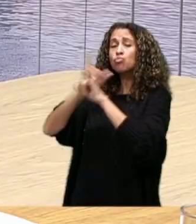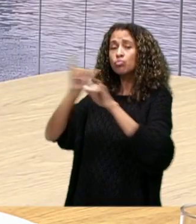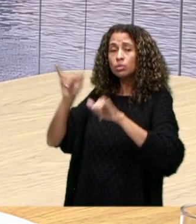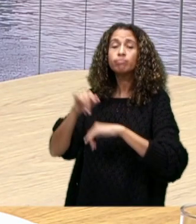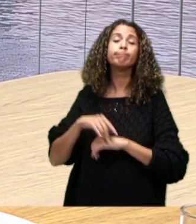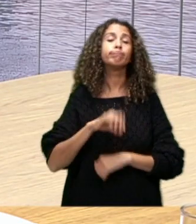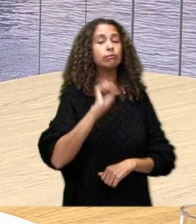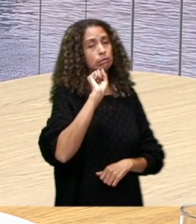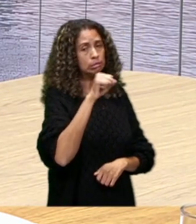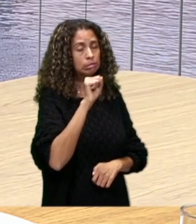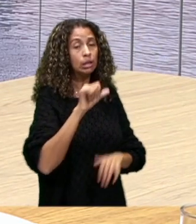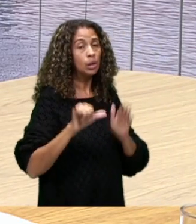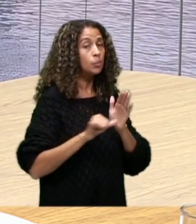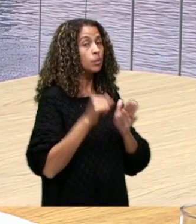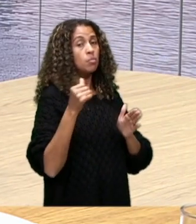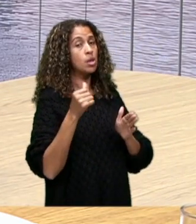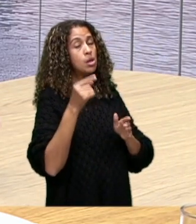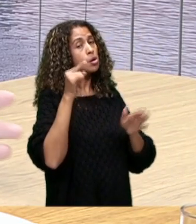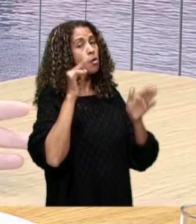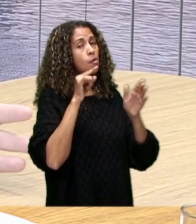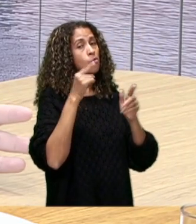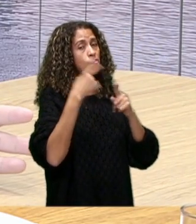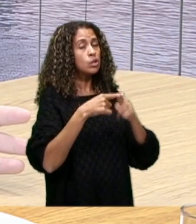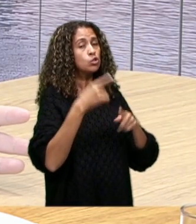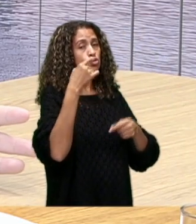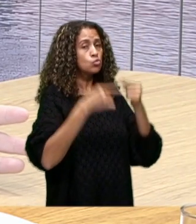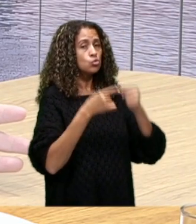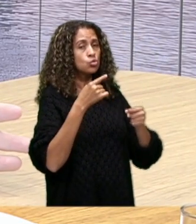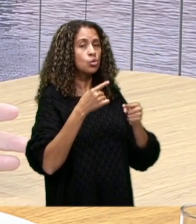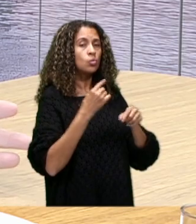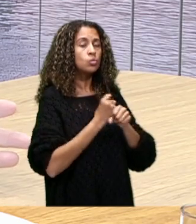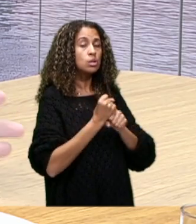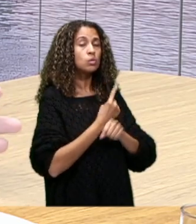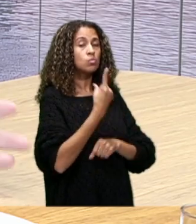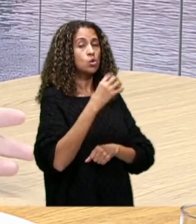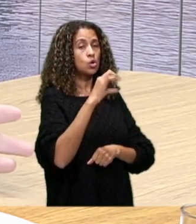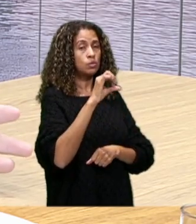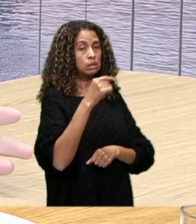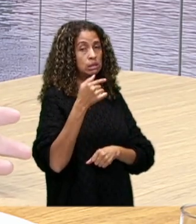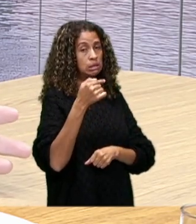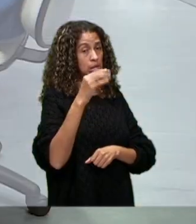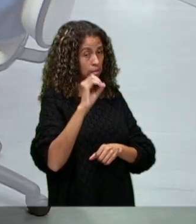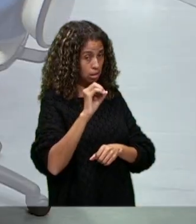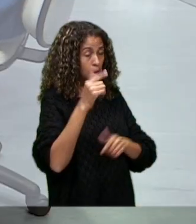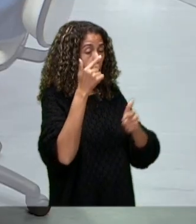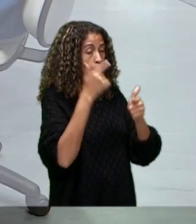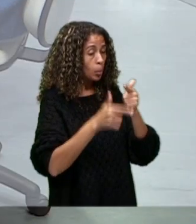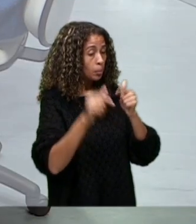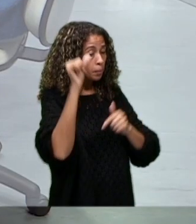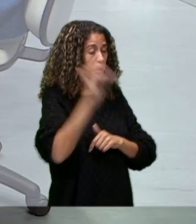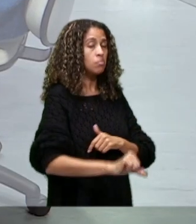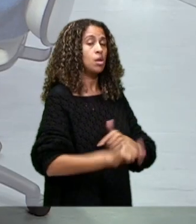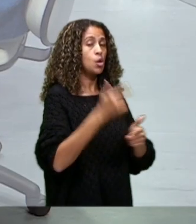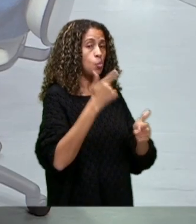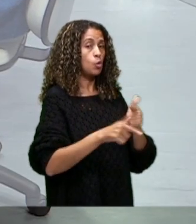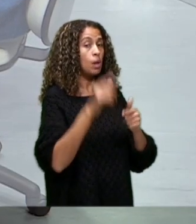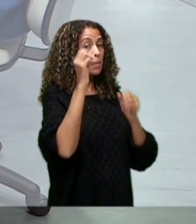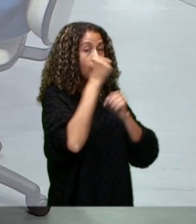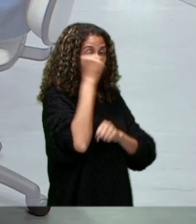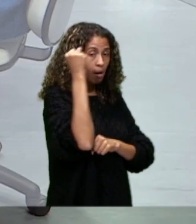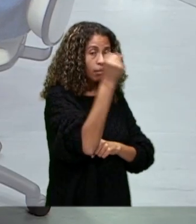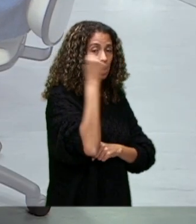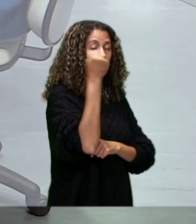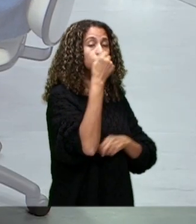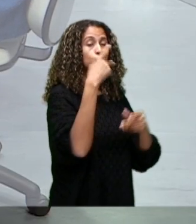pela primeira vez, começou a se cogitar isso nos anos de 1970 com a primeira crise do petróleo. Exato. E agora a gente tem